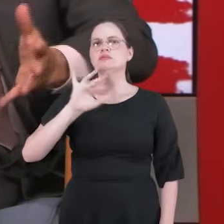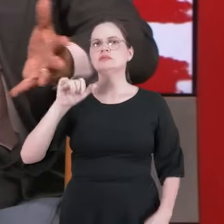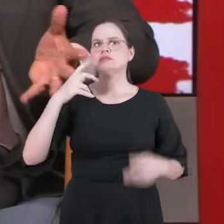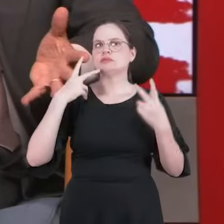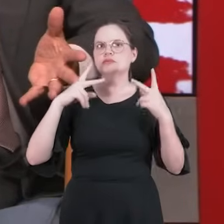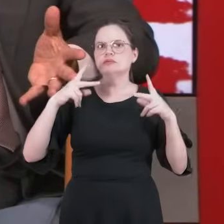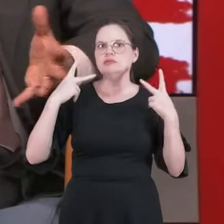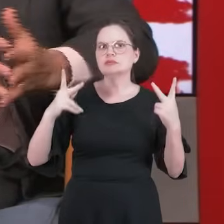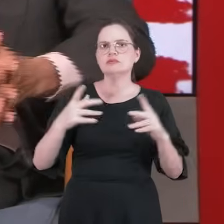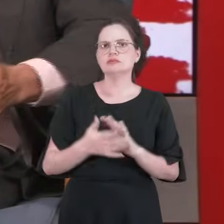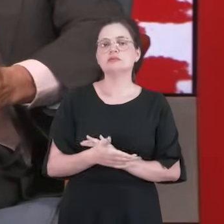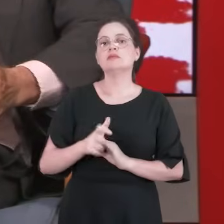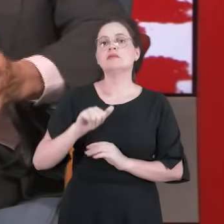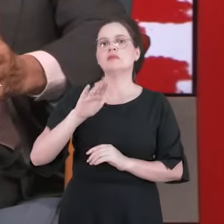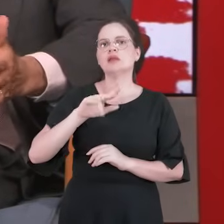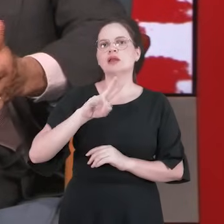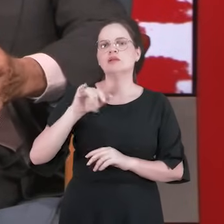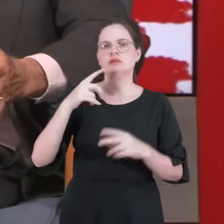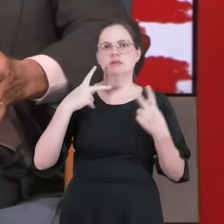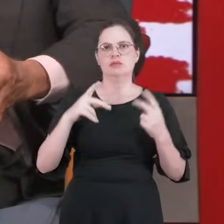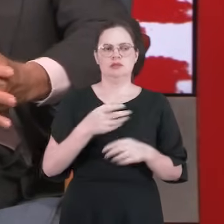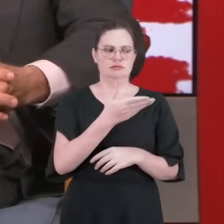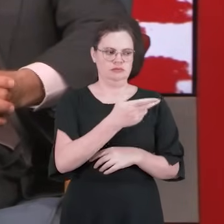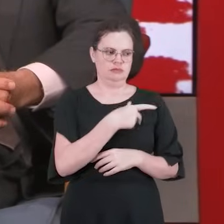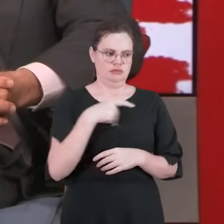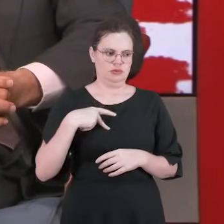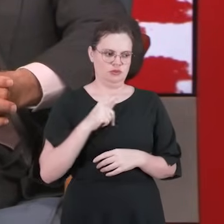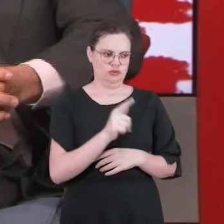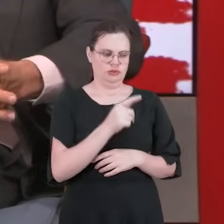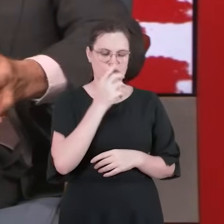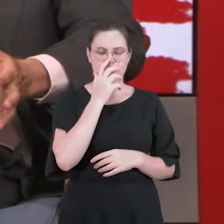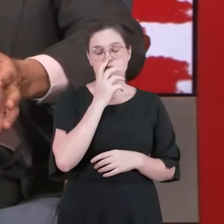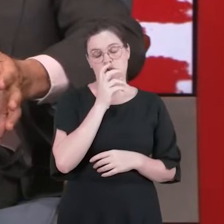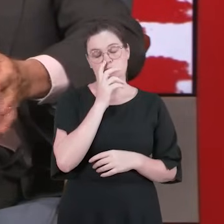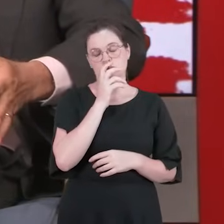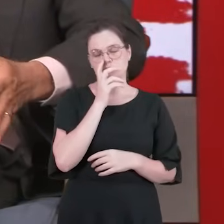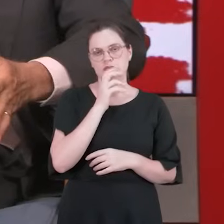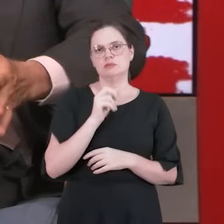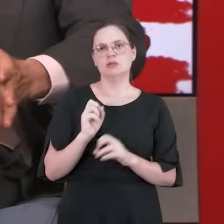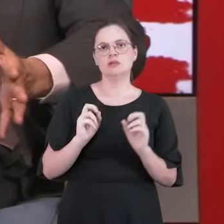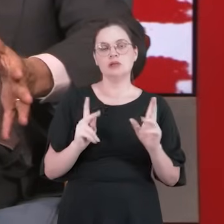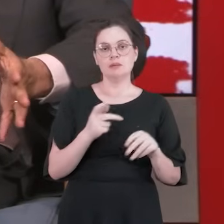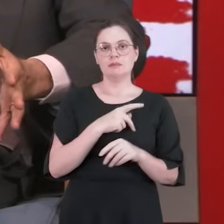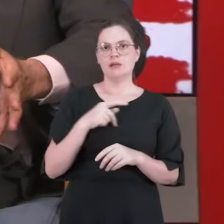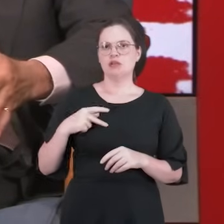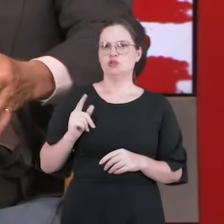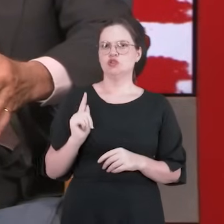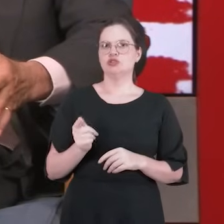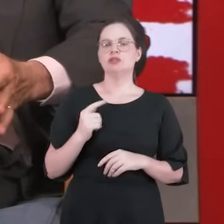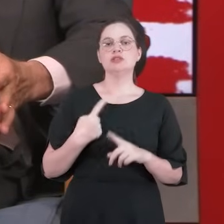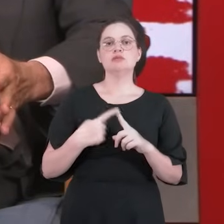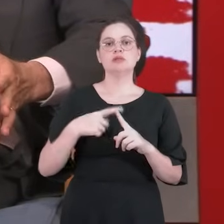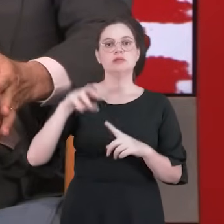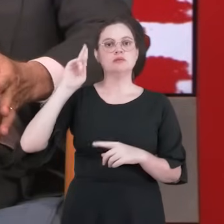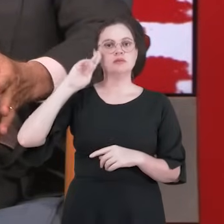o pregador? Pastor Gedeuti. Pastor Gedeuti, por